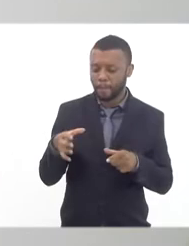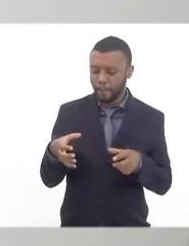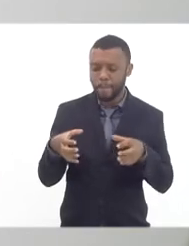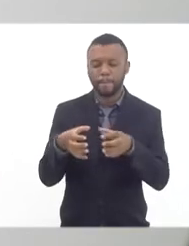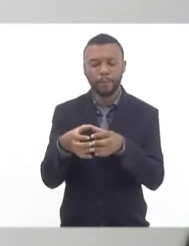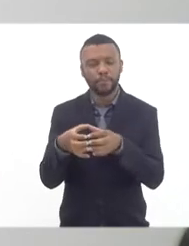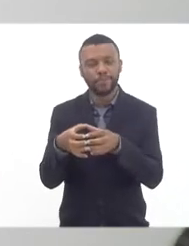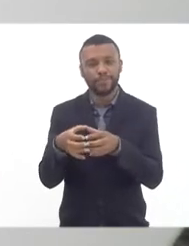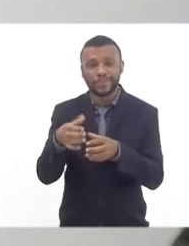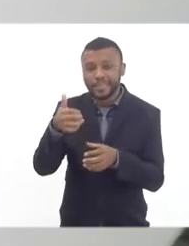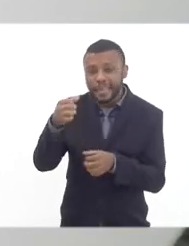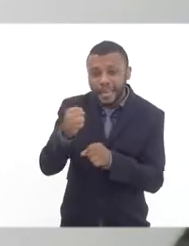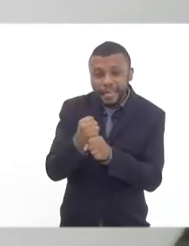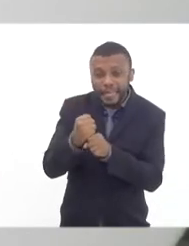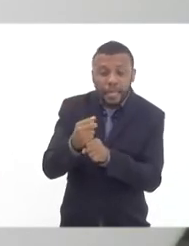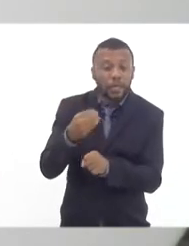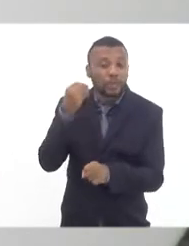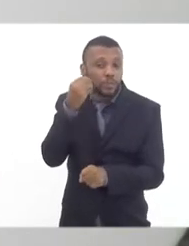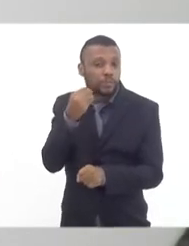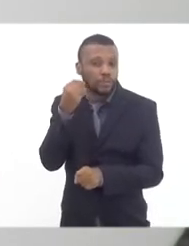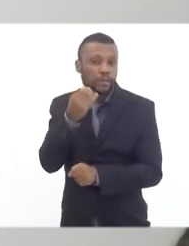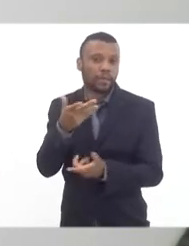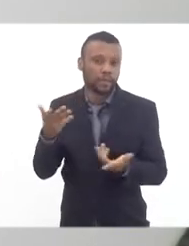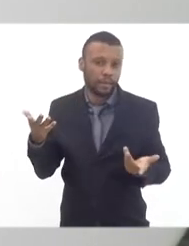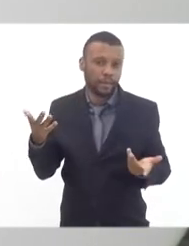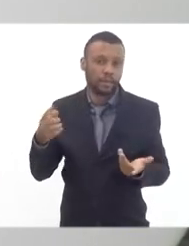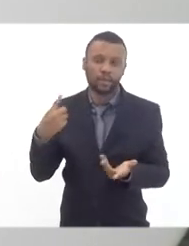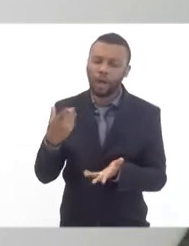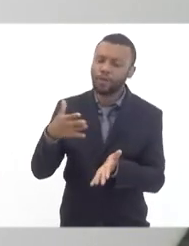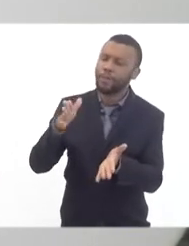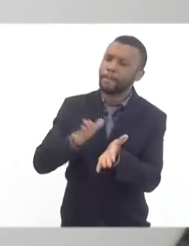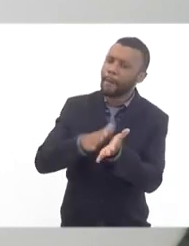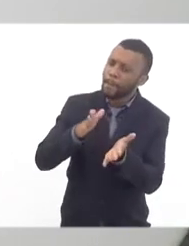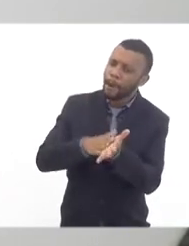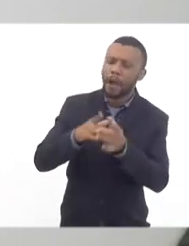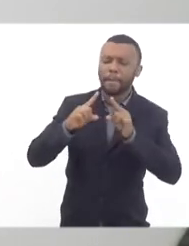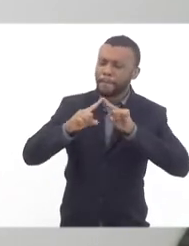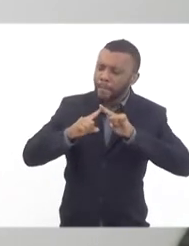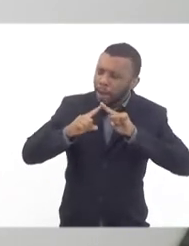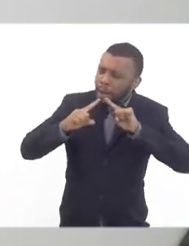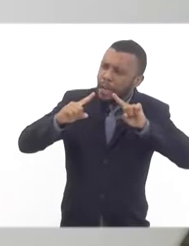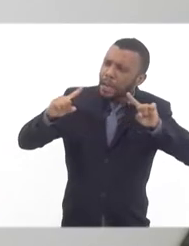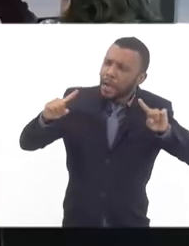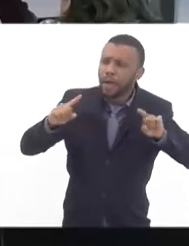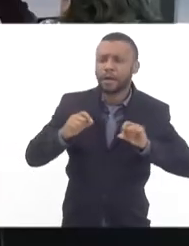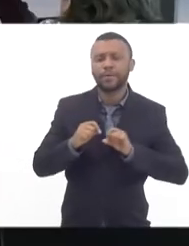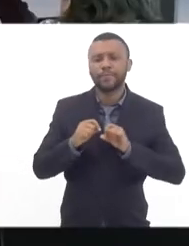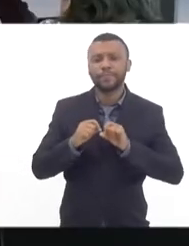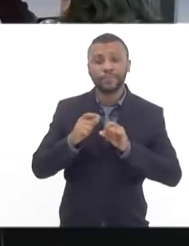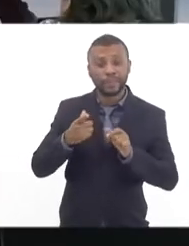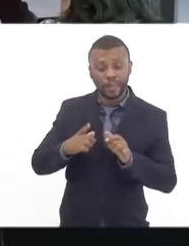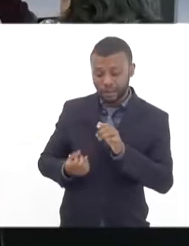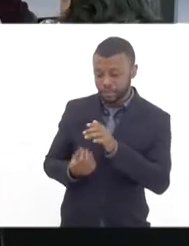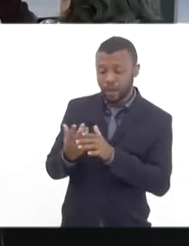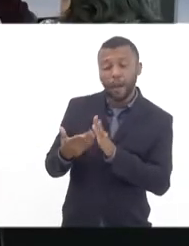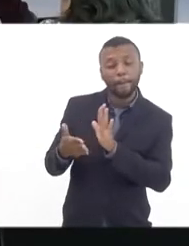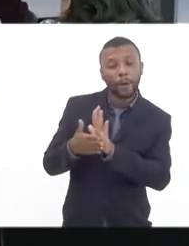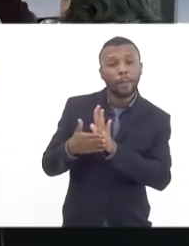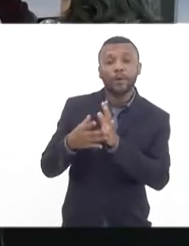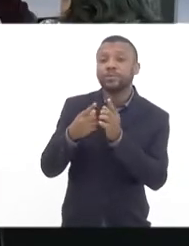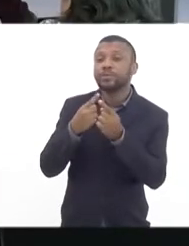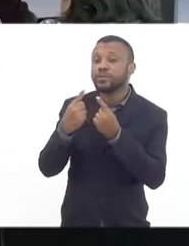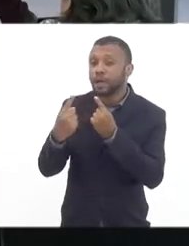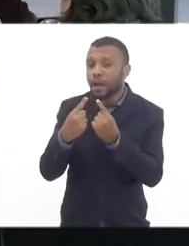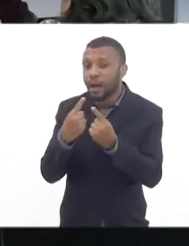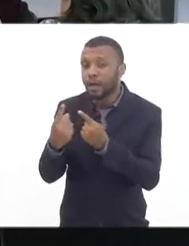10 anos, coronel Dantas, que a gente cobra, reclama estabelece diálogo, propõe diálogo